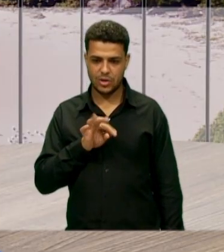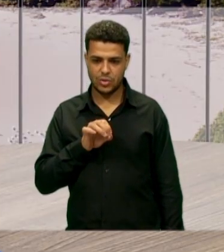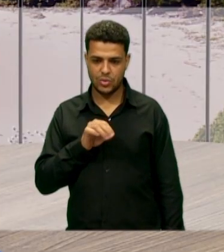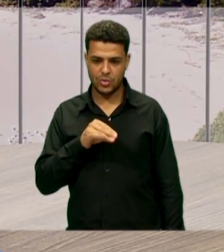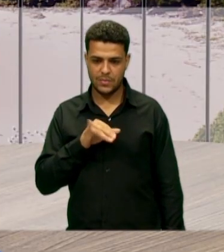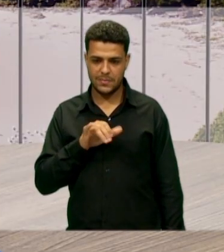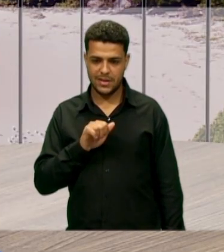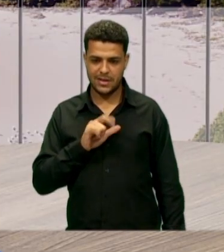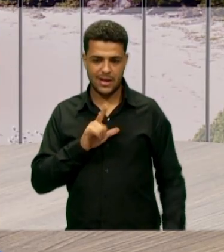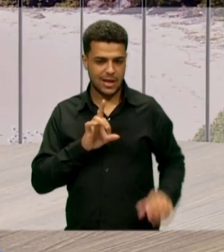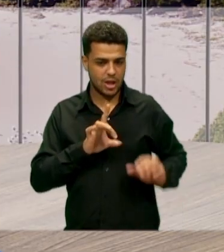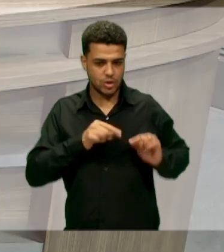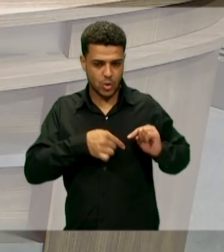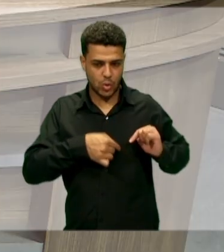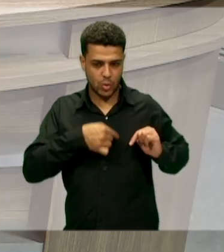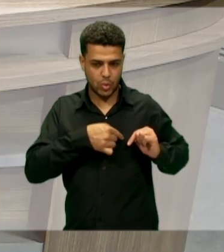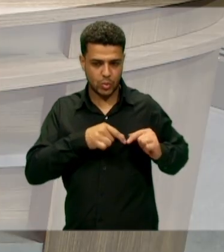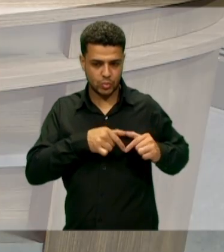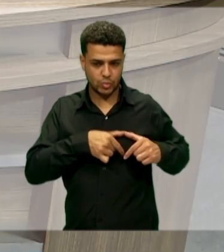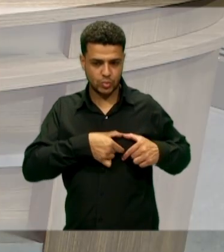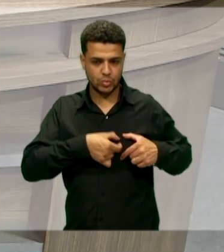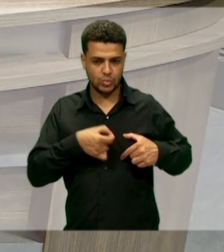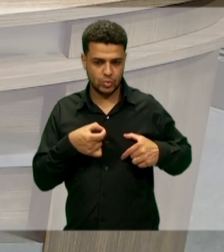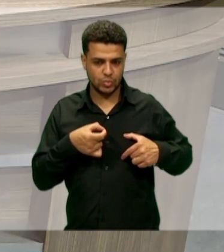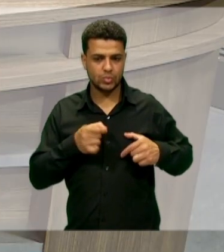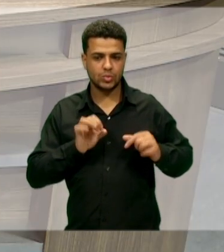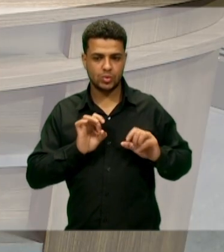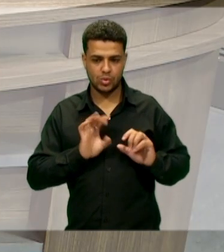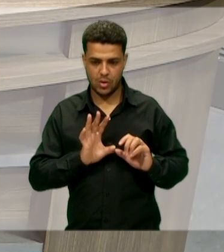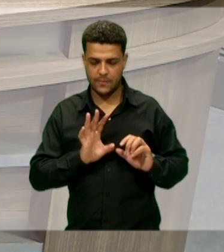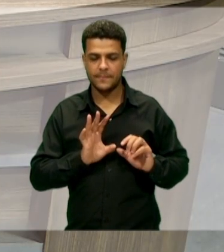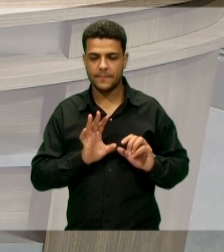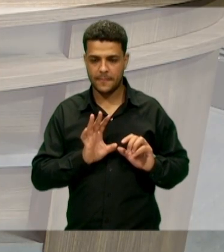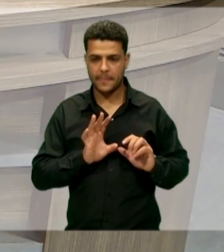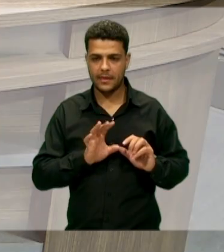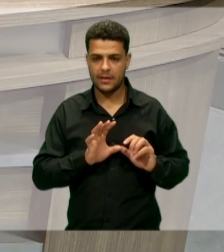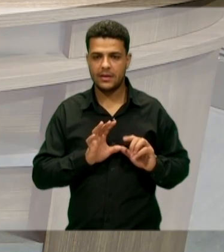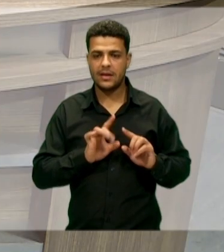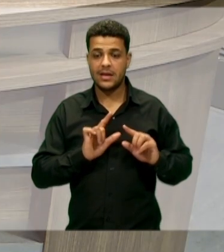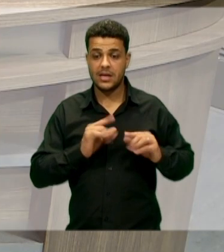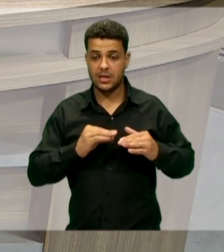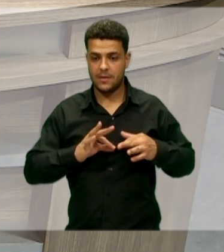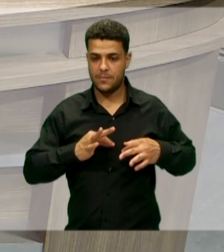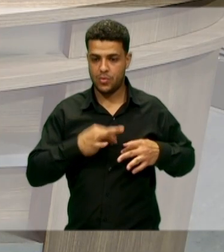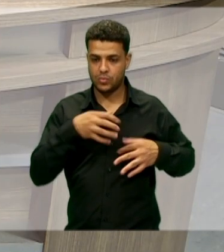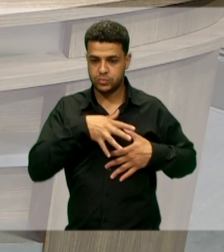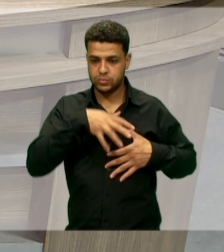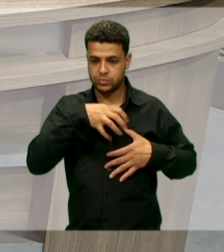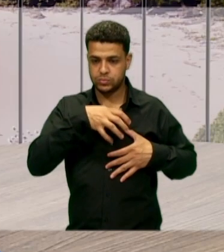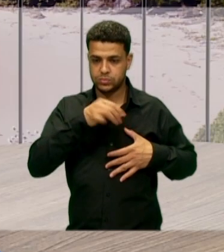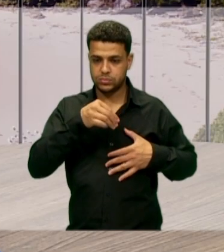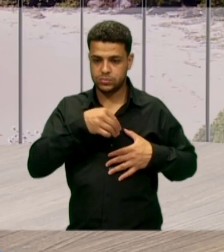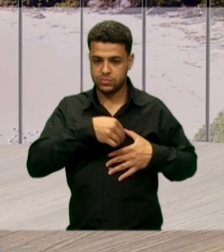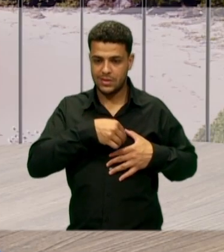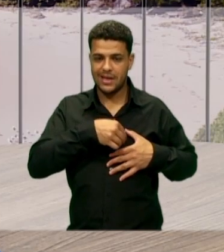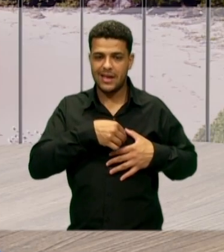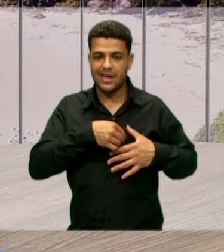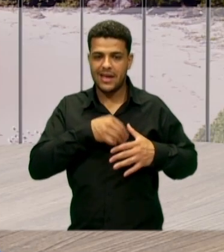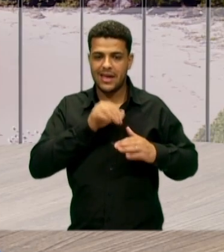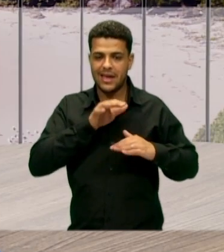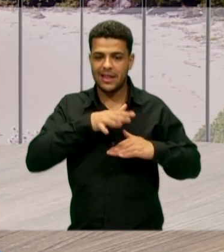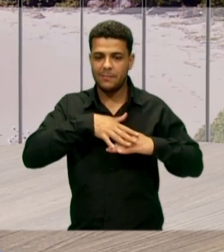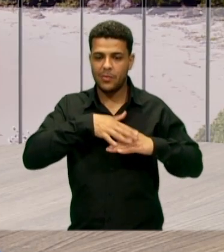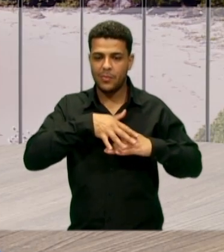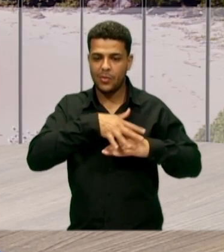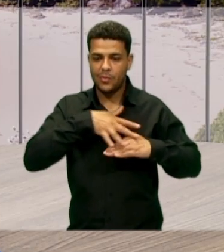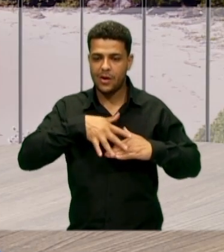tirou só o setorzinho, o segmentinho, né? Só o segmento. Da mama. E aí você irradia, porque a radioterapia ela é boa para